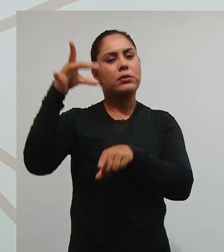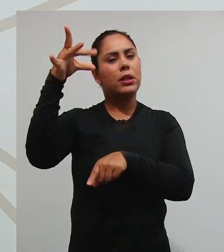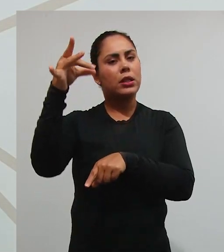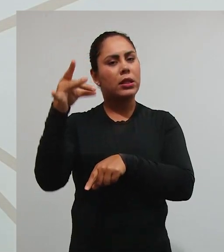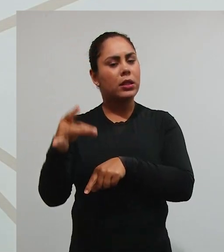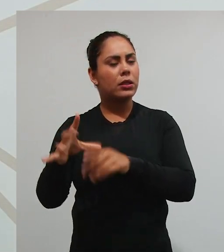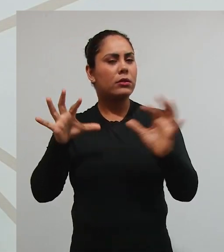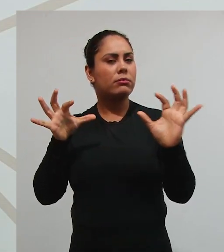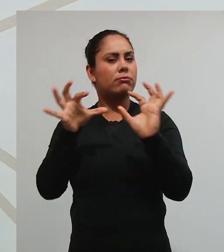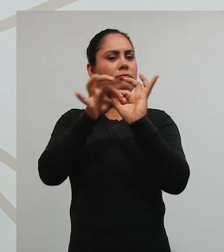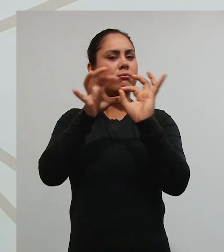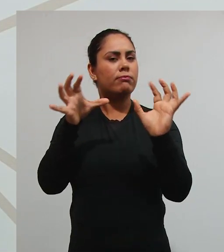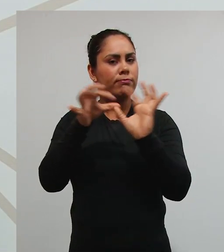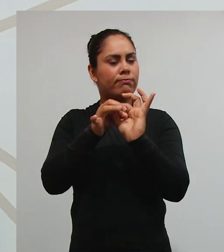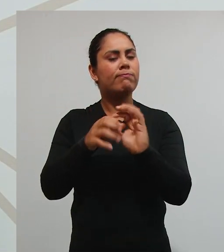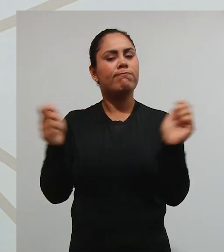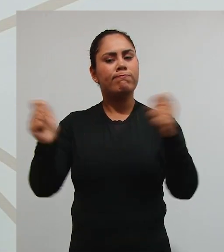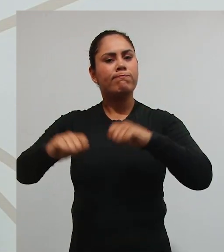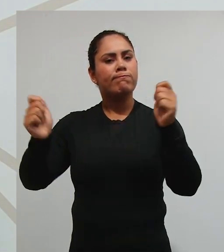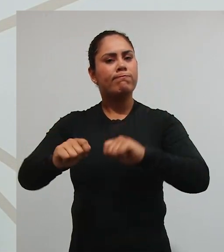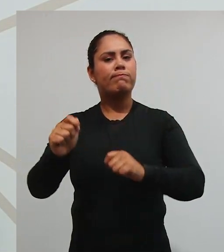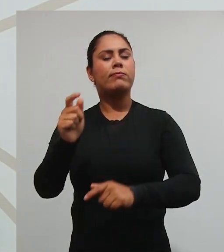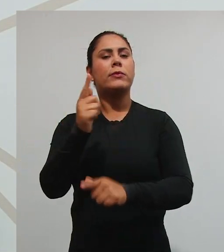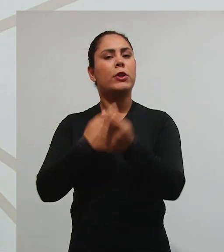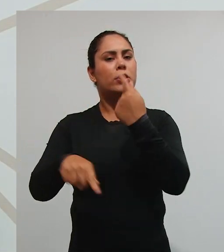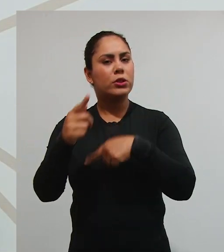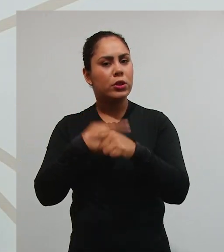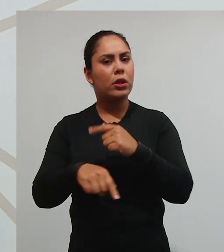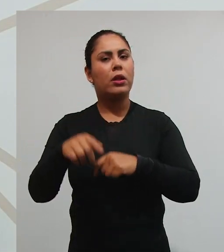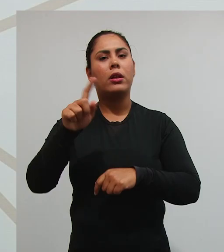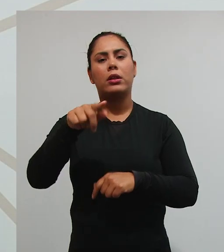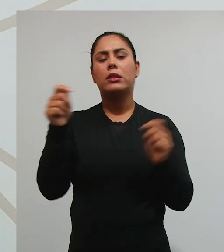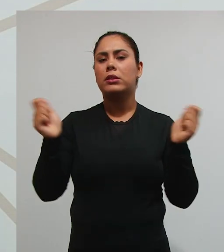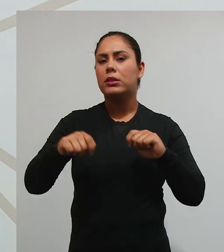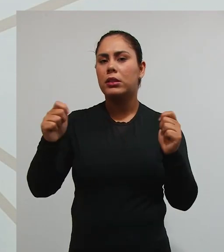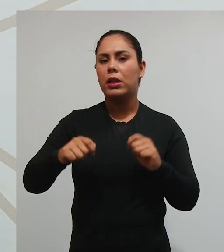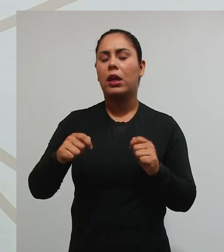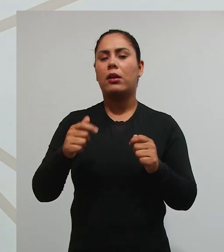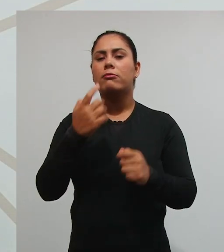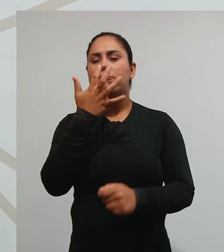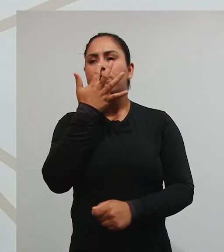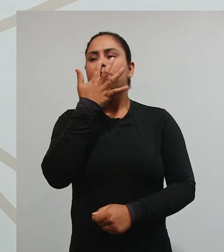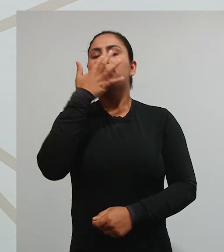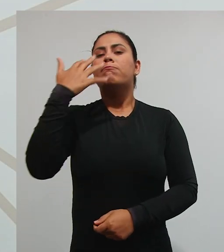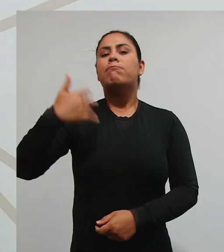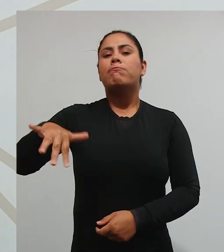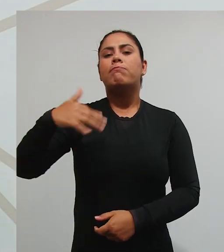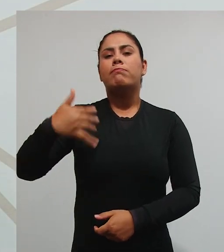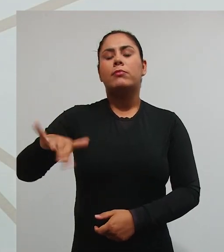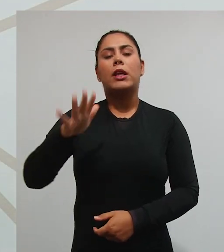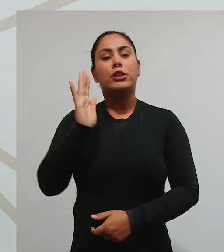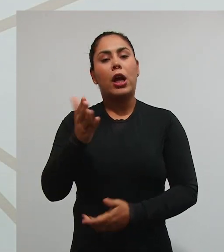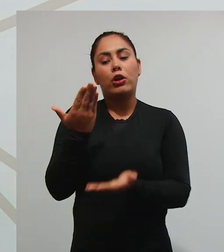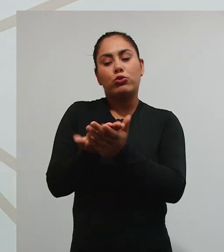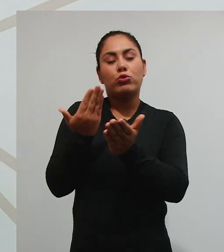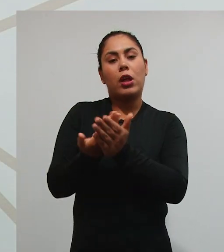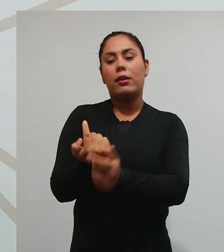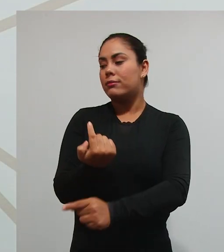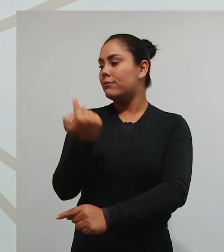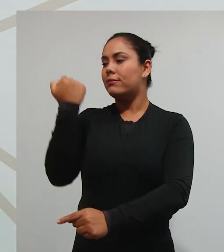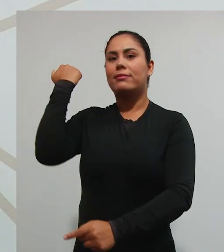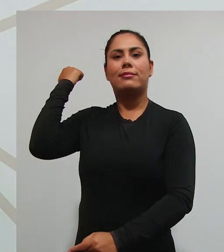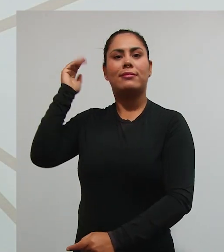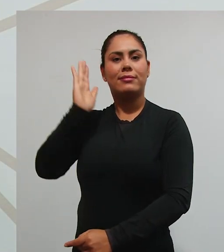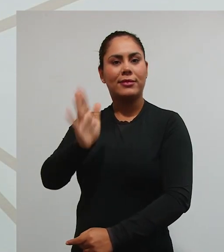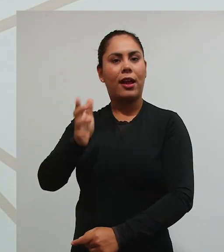sempre relaciona as competências do gestor, são parâmetros para que a gente possa se inspirar, porque já foram estudados, já